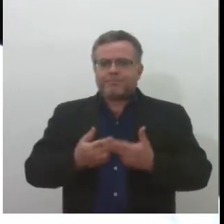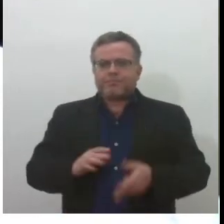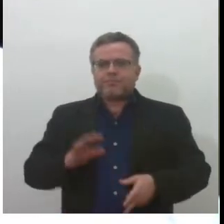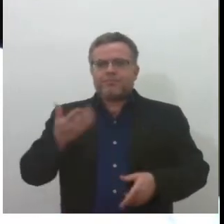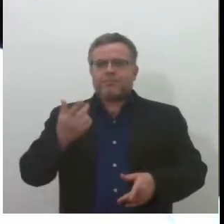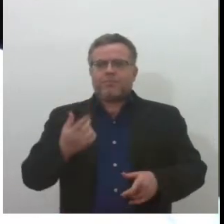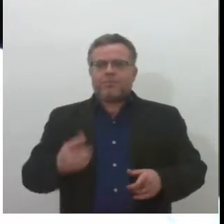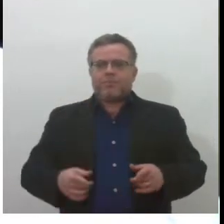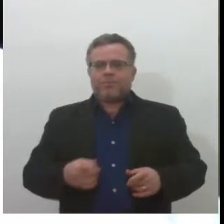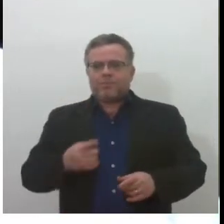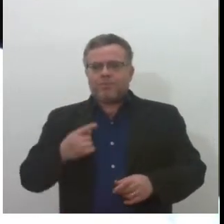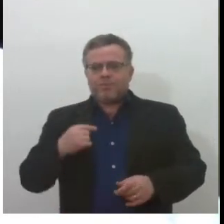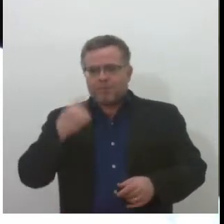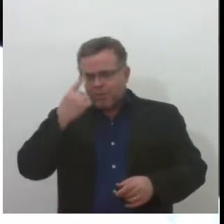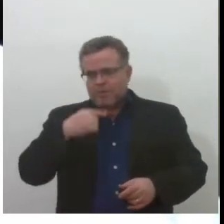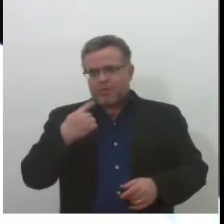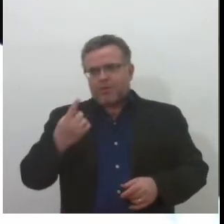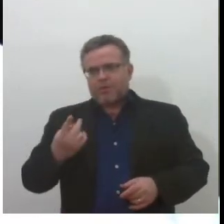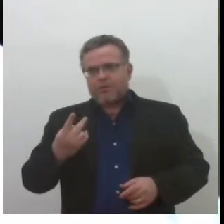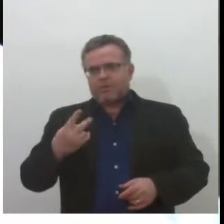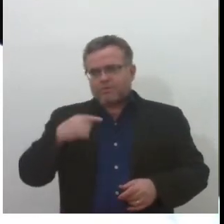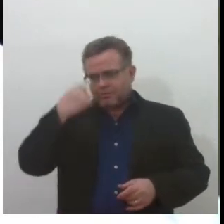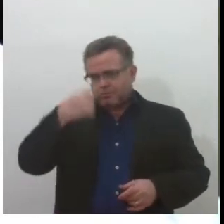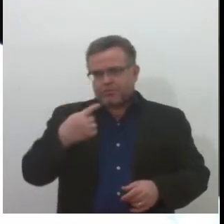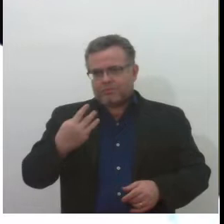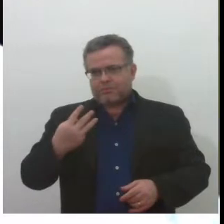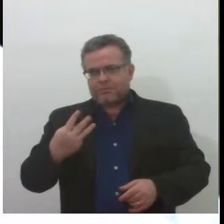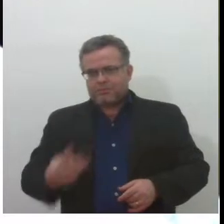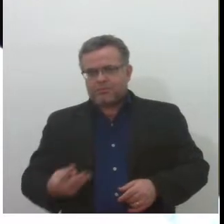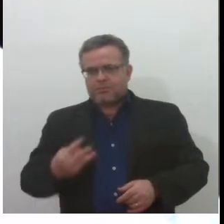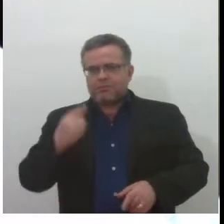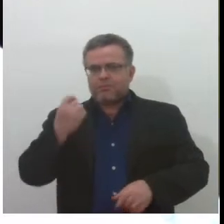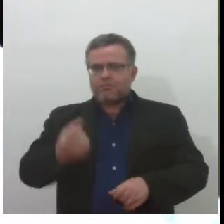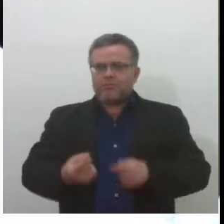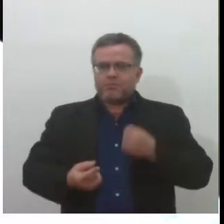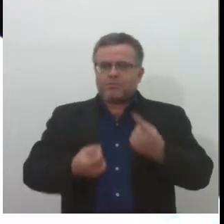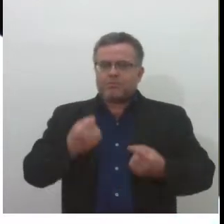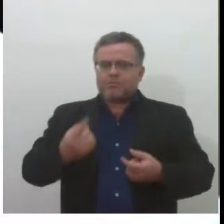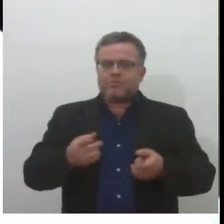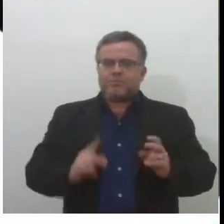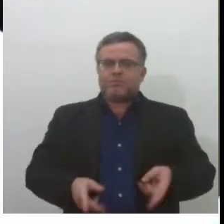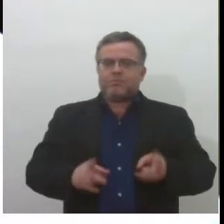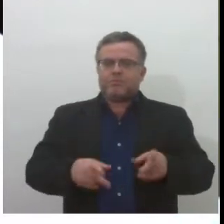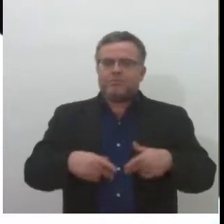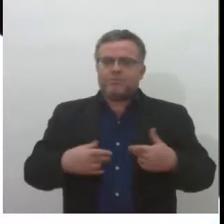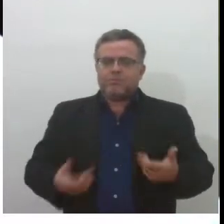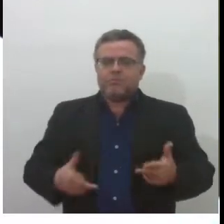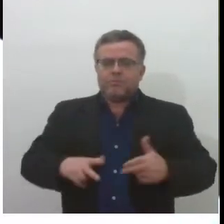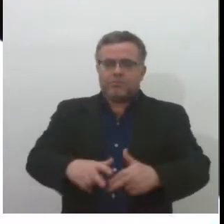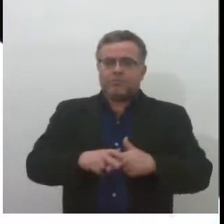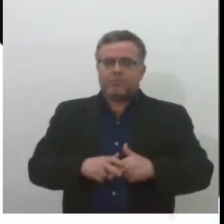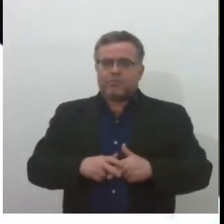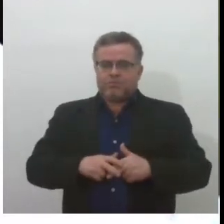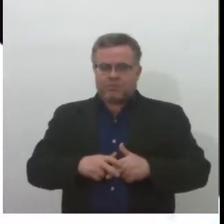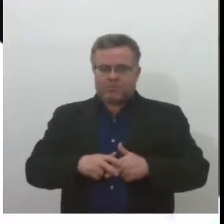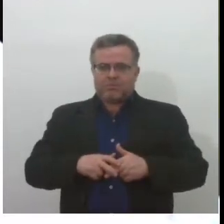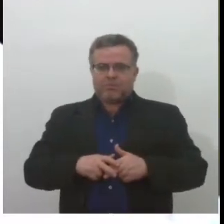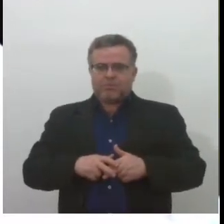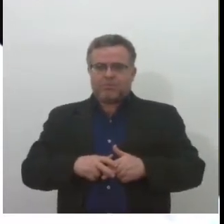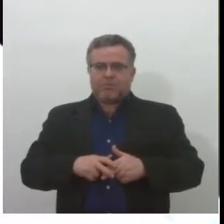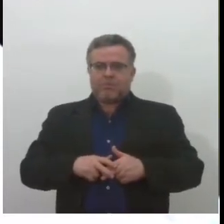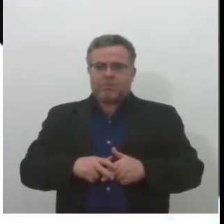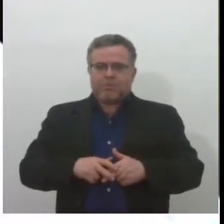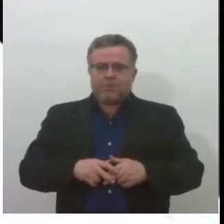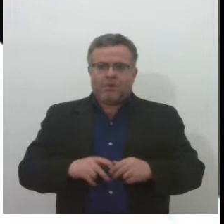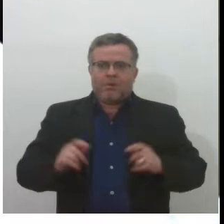entre duas e três horas daquela última vez que mamou né então ter essa noção de